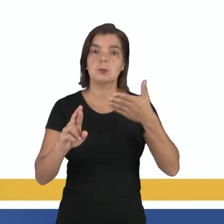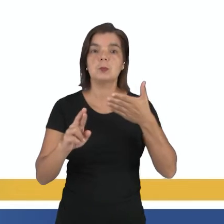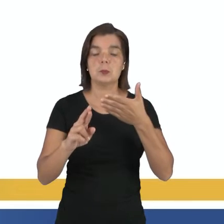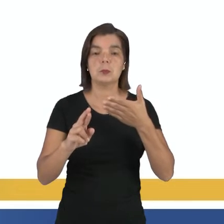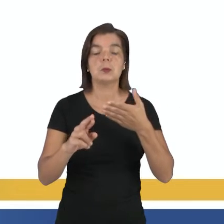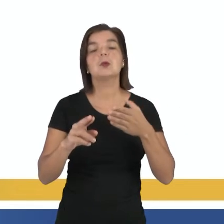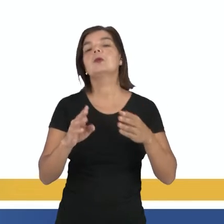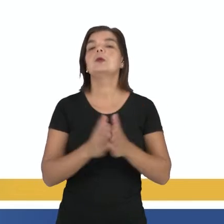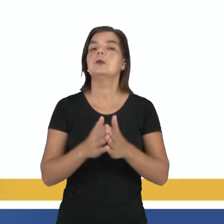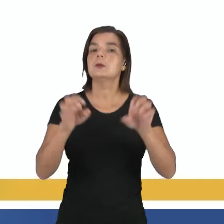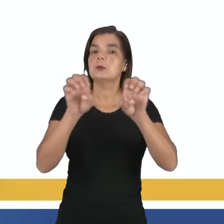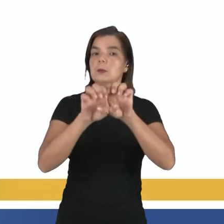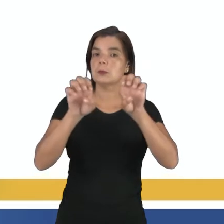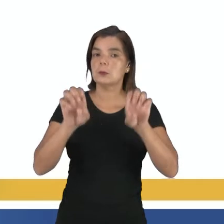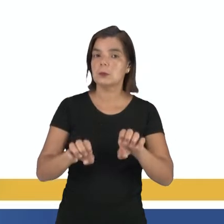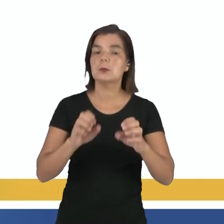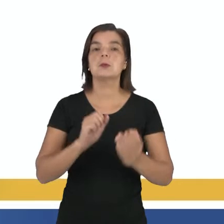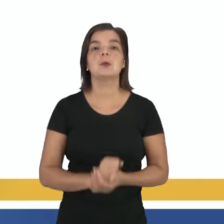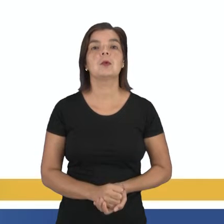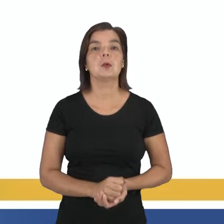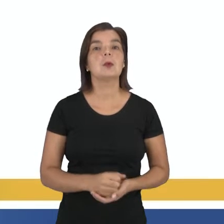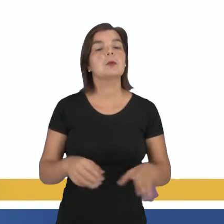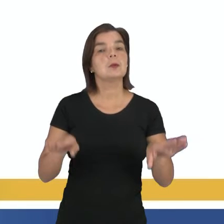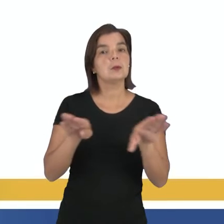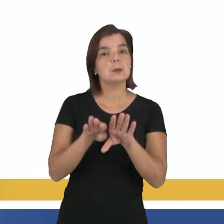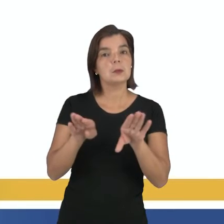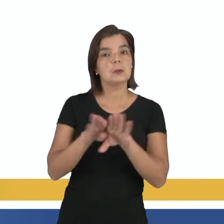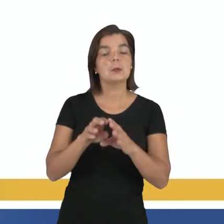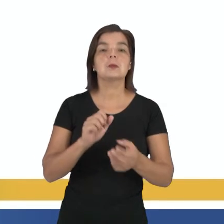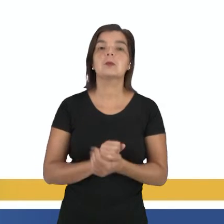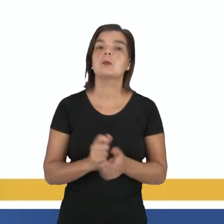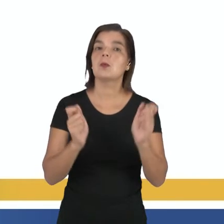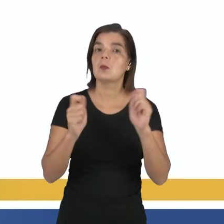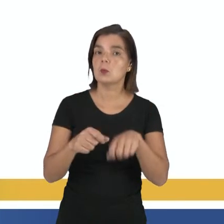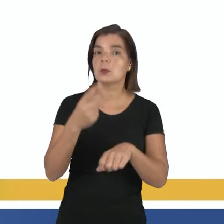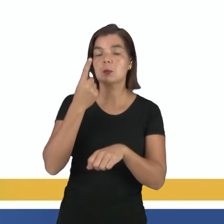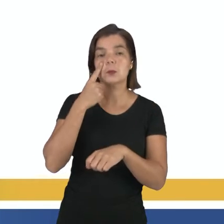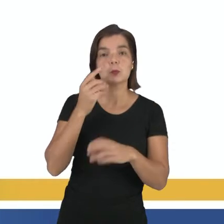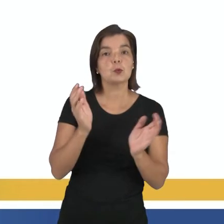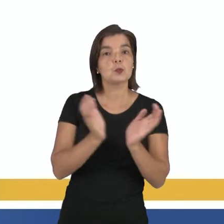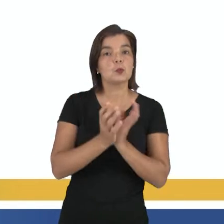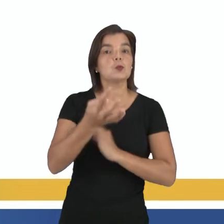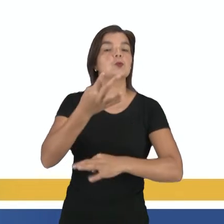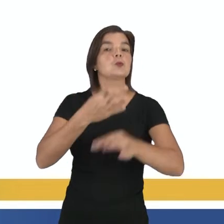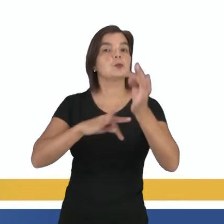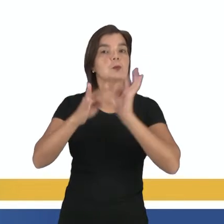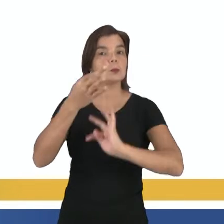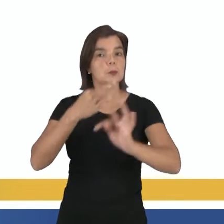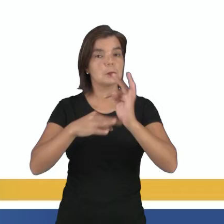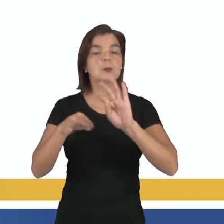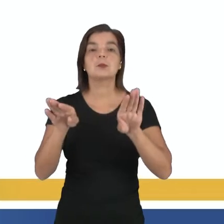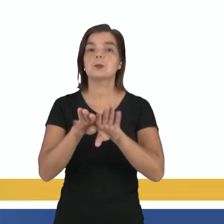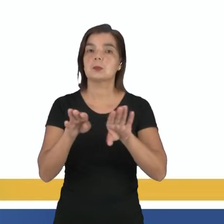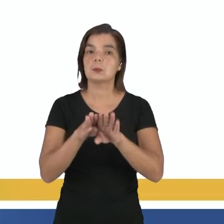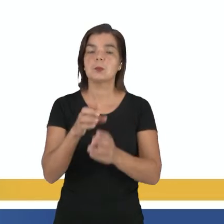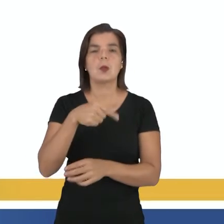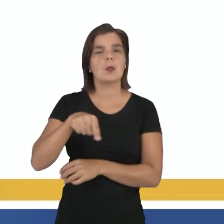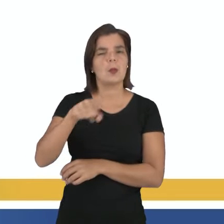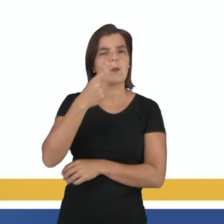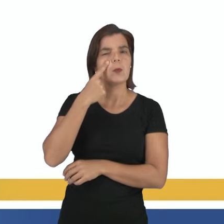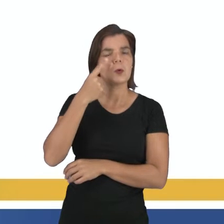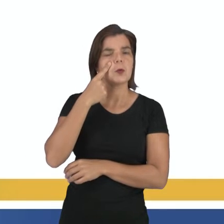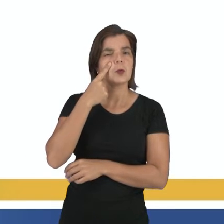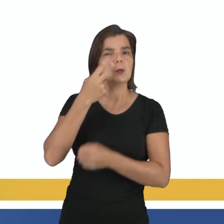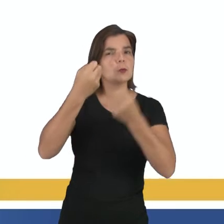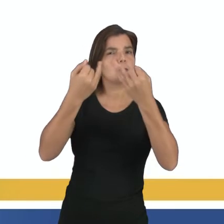tipo de desemprego estrutural, que também pode entrar dentro do tecnológico. E aí talvez eu não